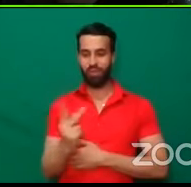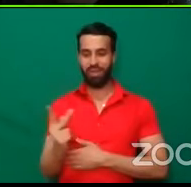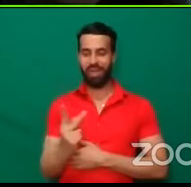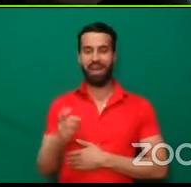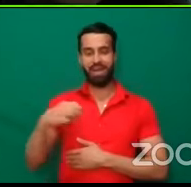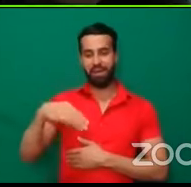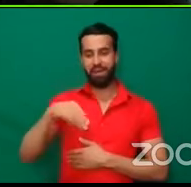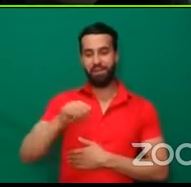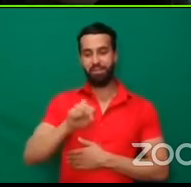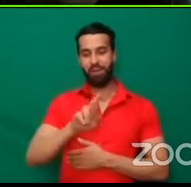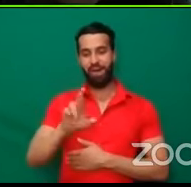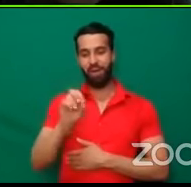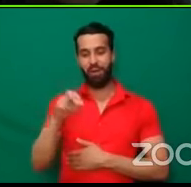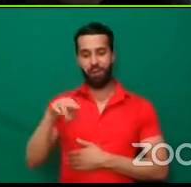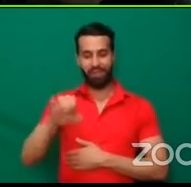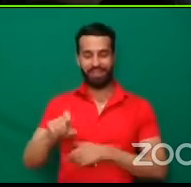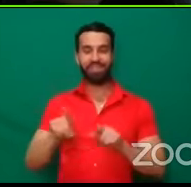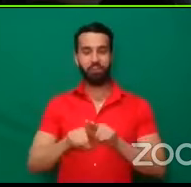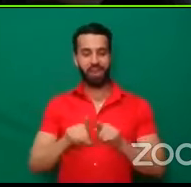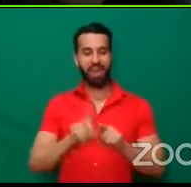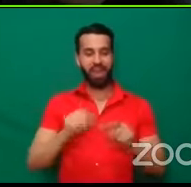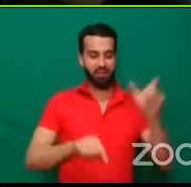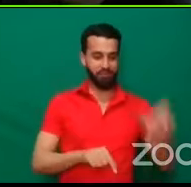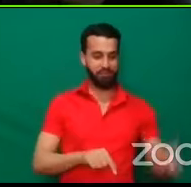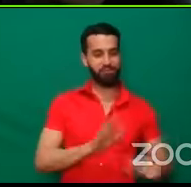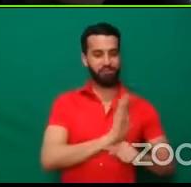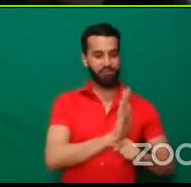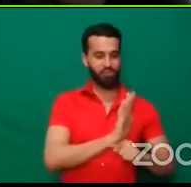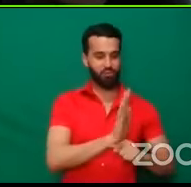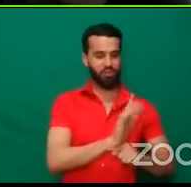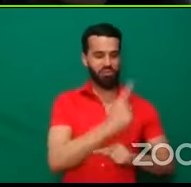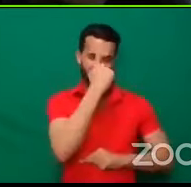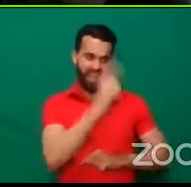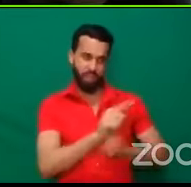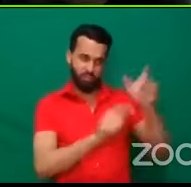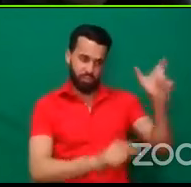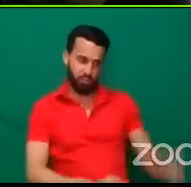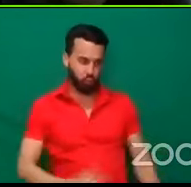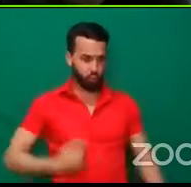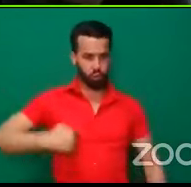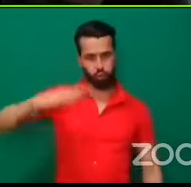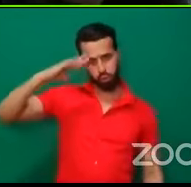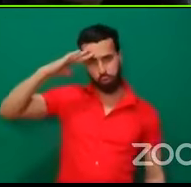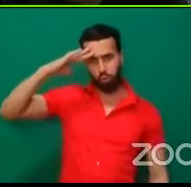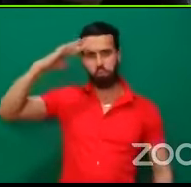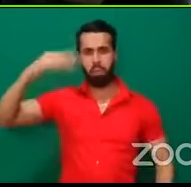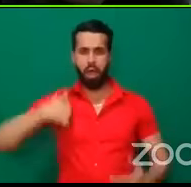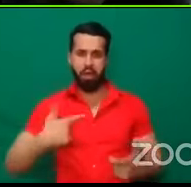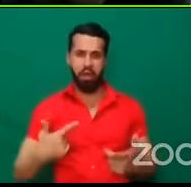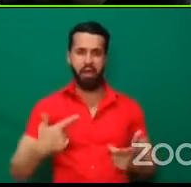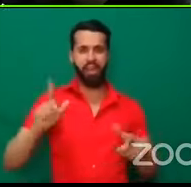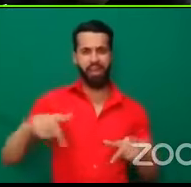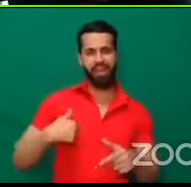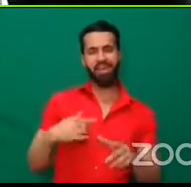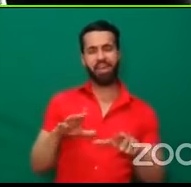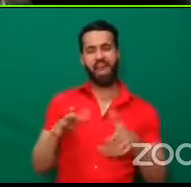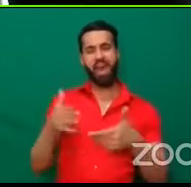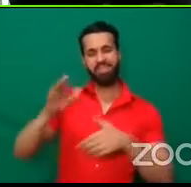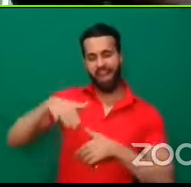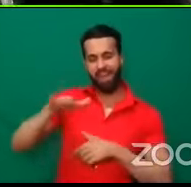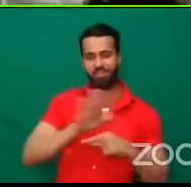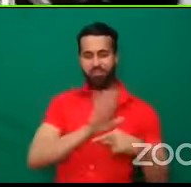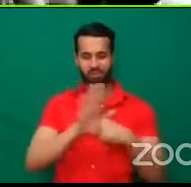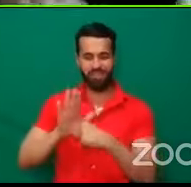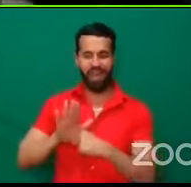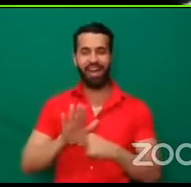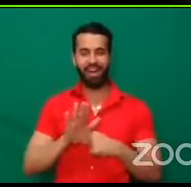filme ali. Sei lá, fazer um personagem bem toscão, assim, policial, total Sessão da Tarde, né? E os